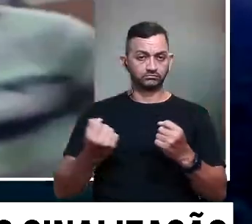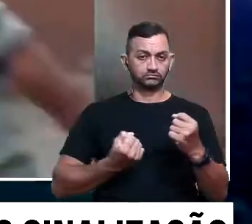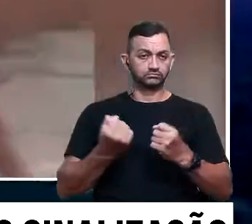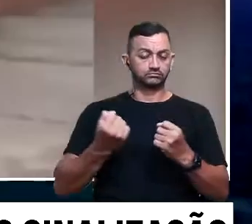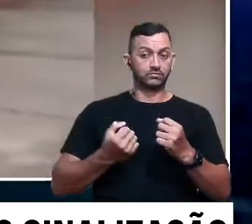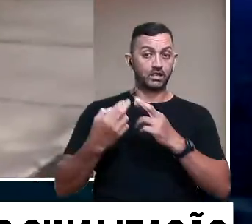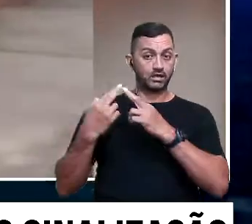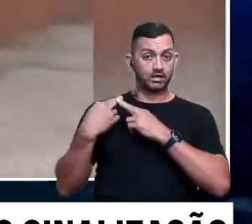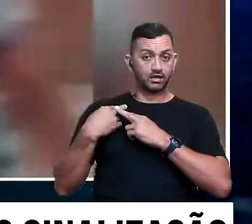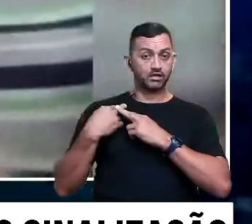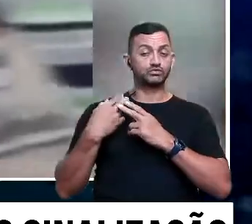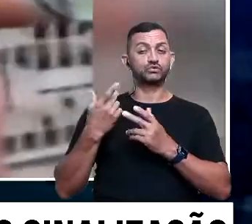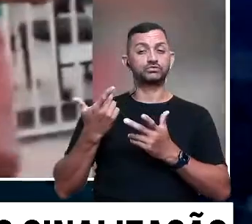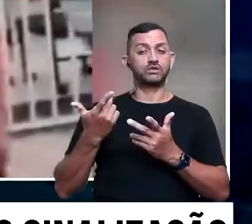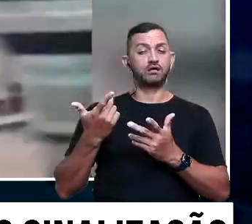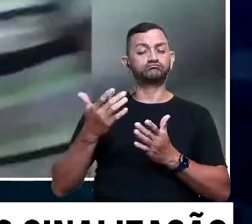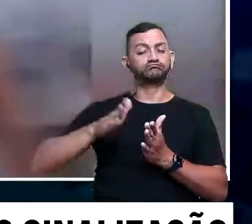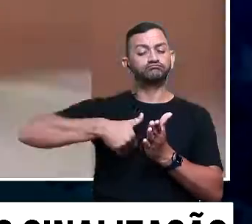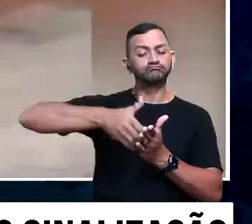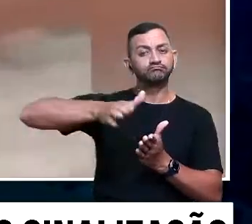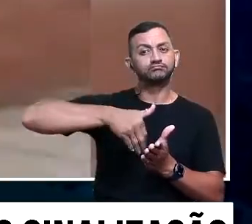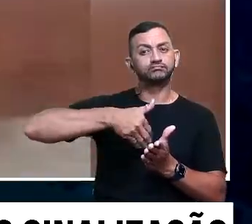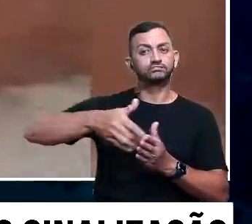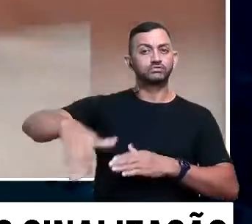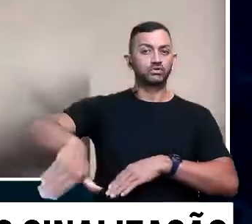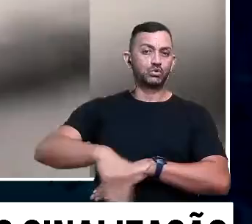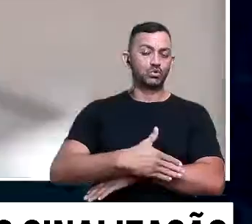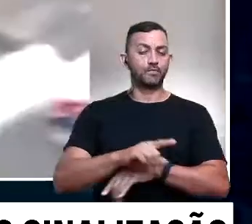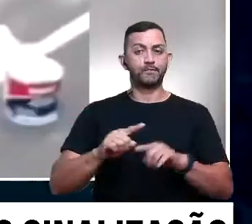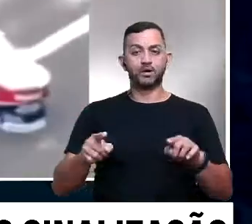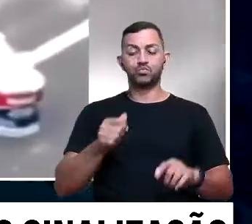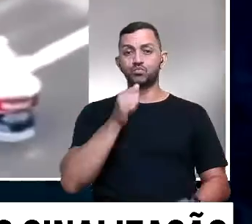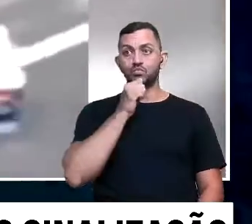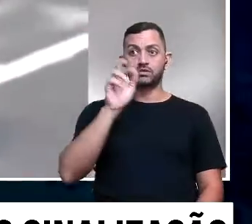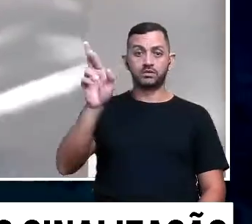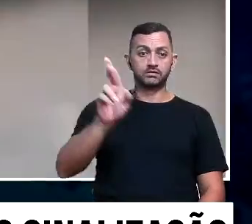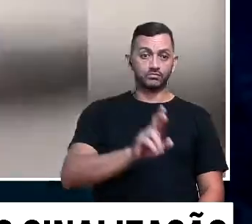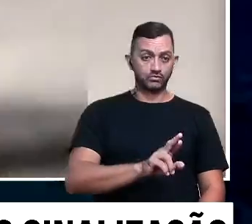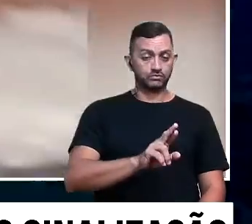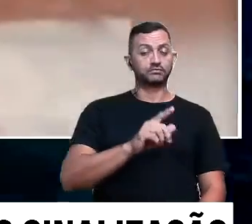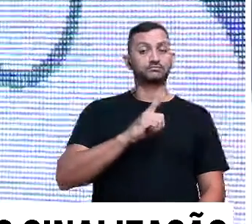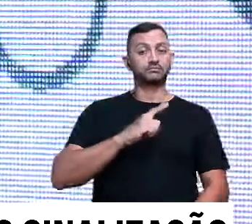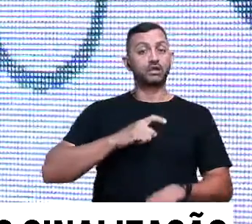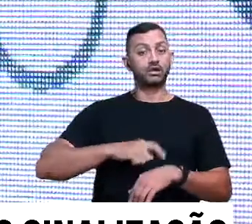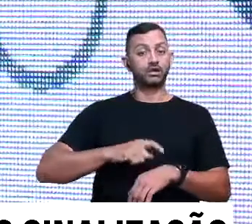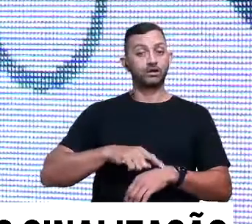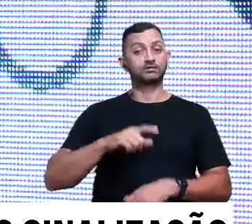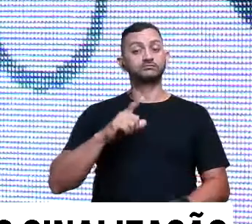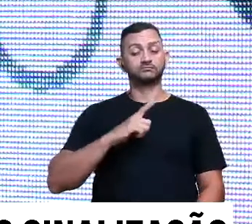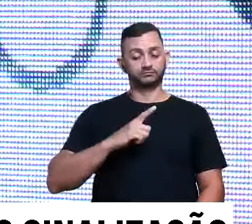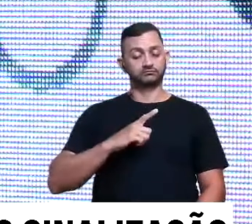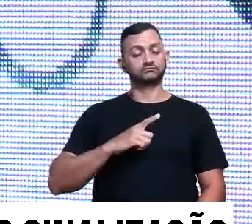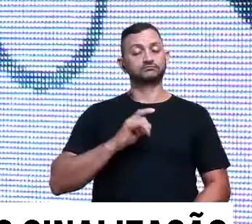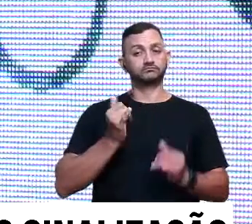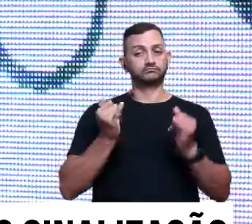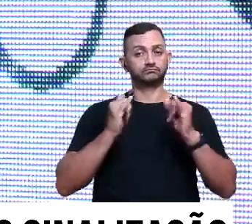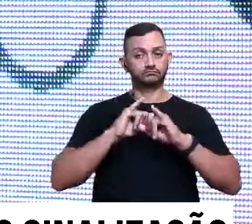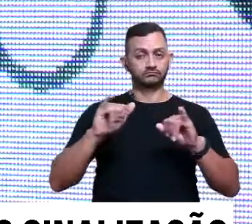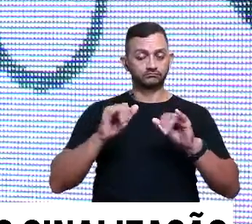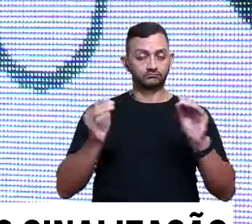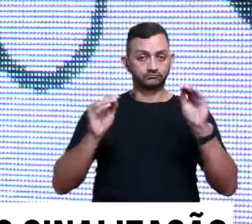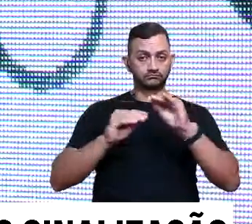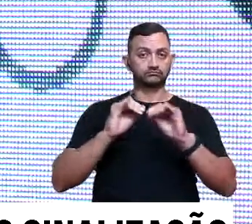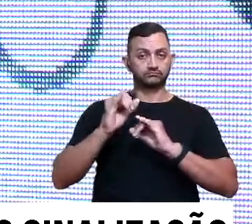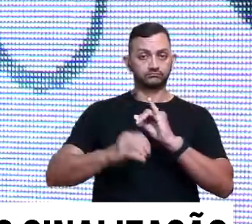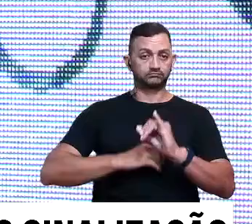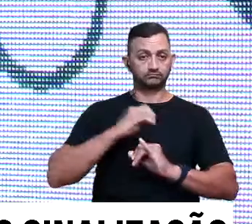que é responsável também por essa sinalização aqui na cidade, mas ainda não obtivemos uma resposta. E assim que nós obtivermos, nós vamos